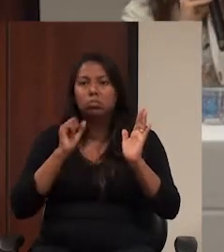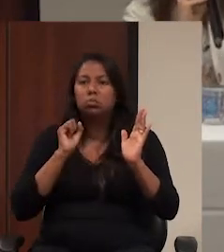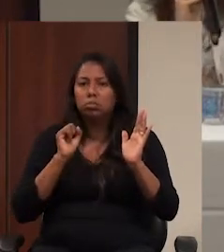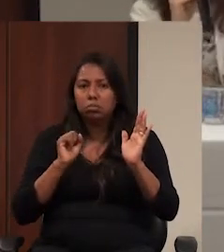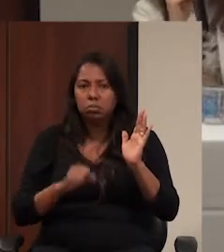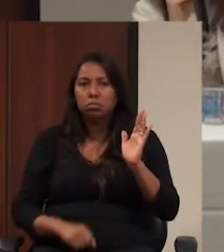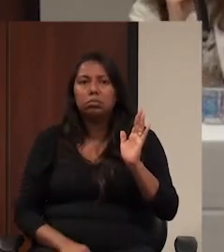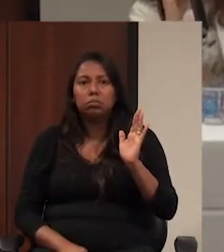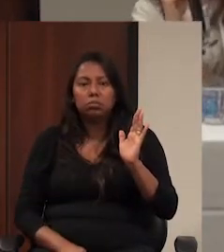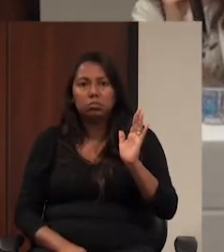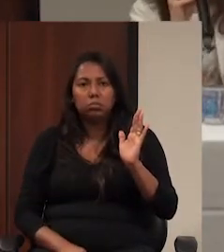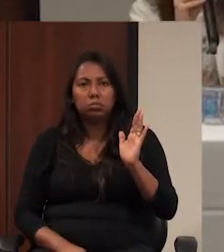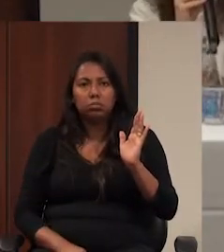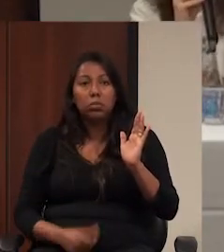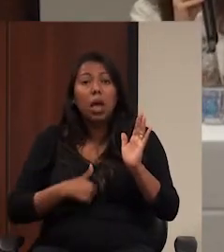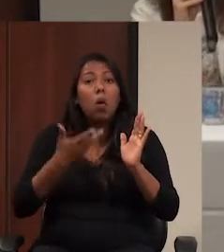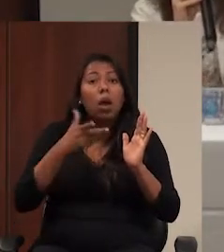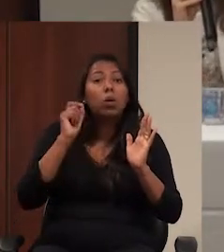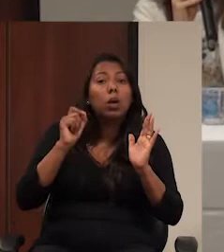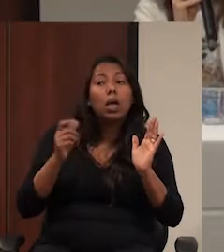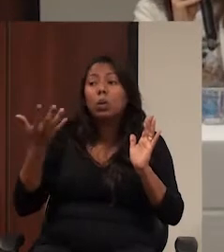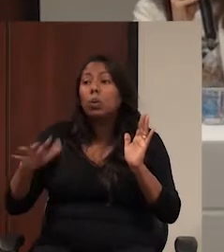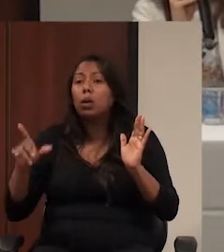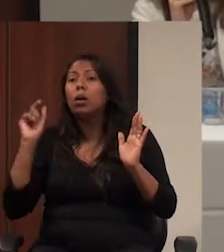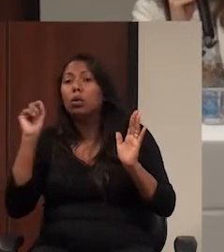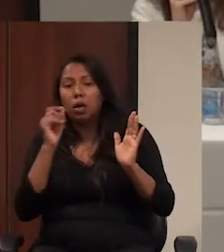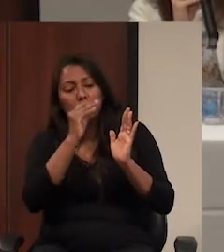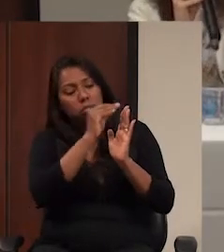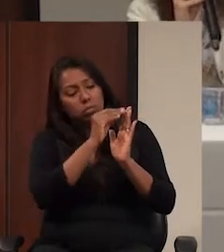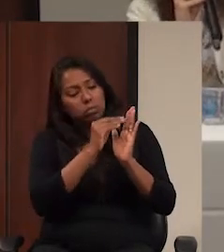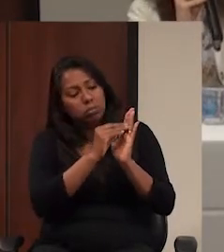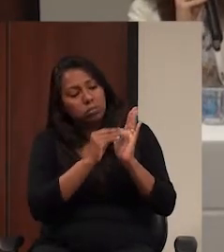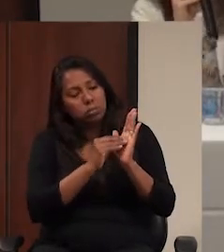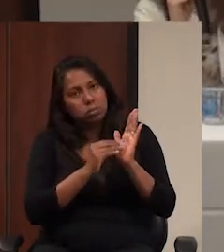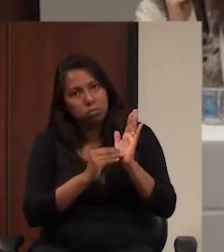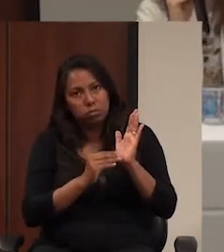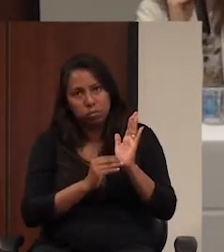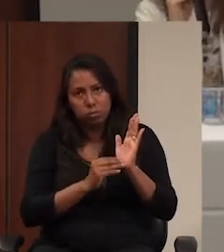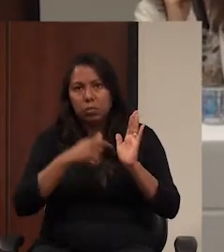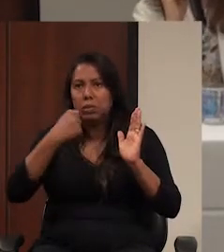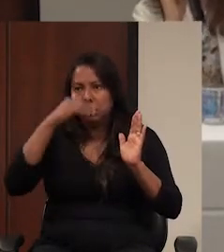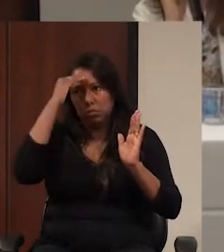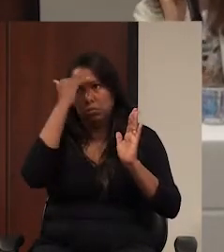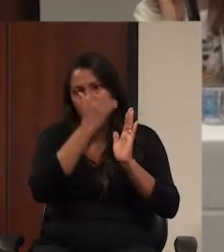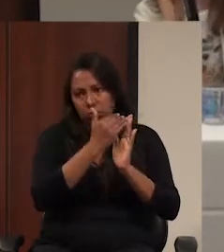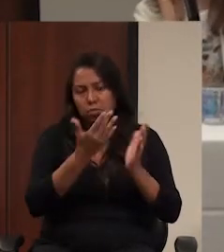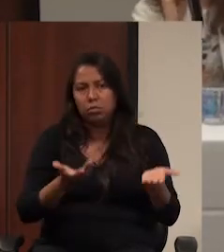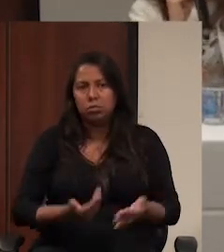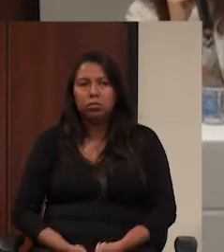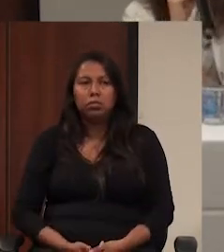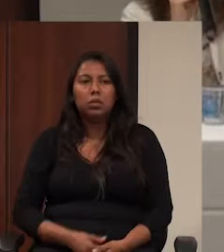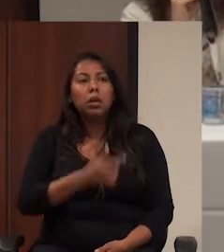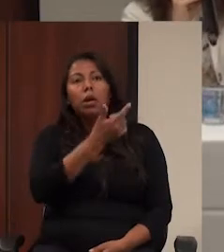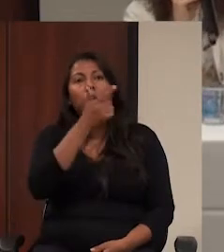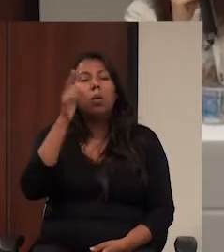o que ela quer que seja feito e o que ela não quer que seja feito, e isso é vinculante, quer dizer, isso precisa ser respeitado. Uma